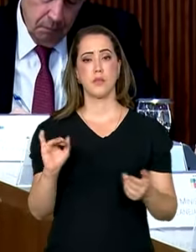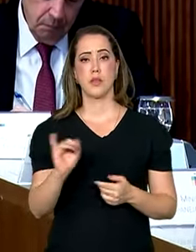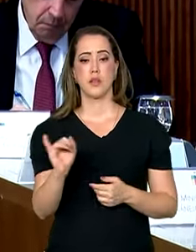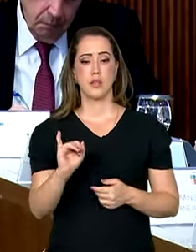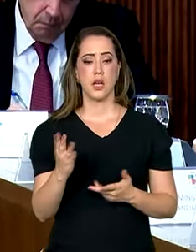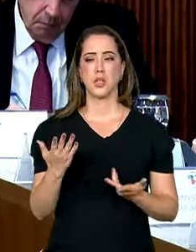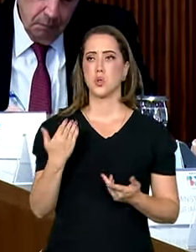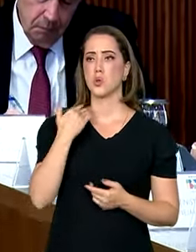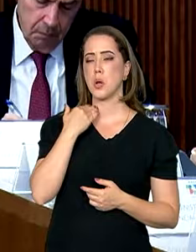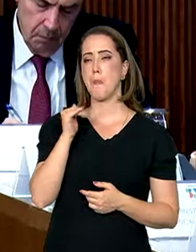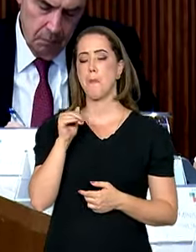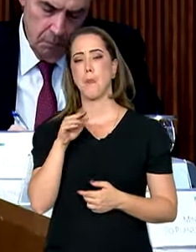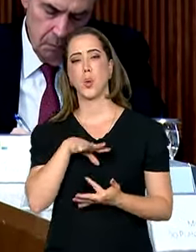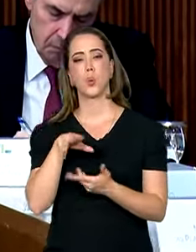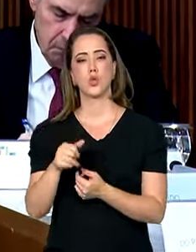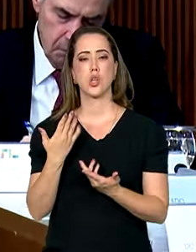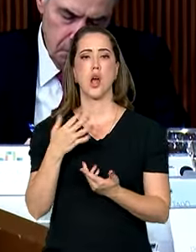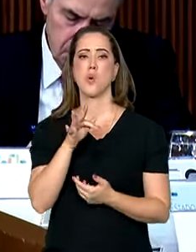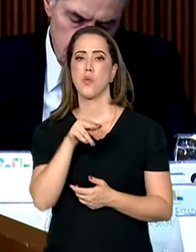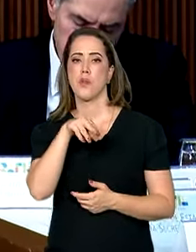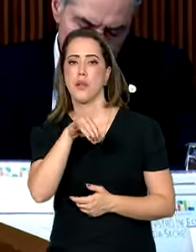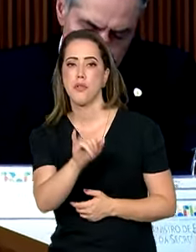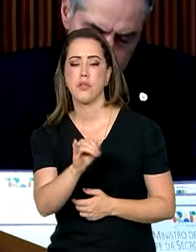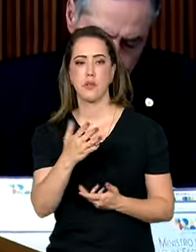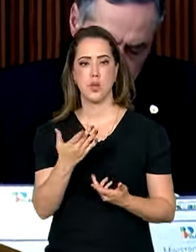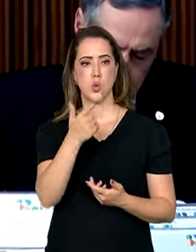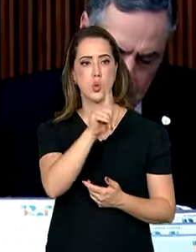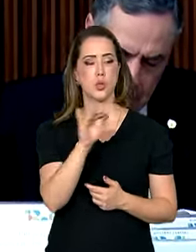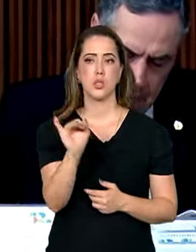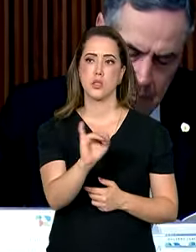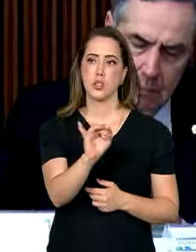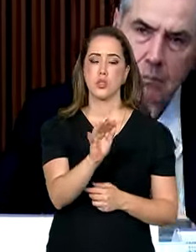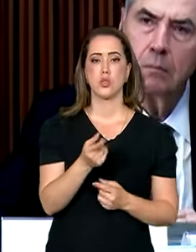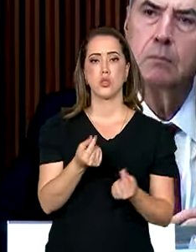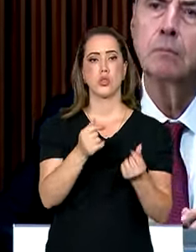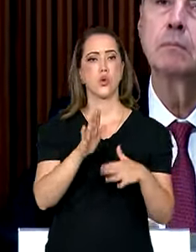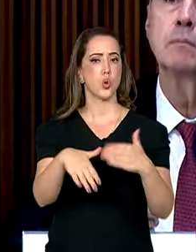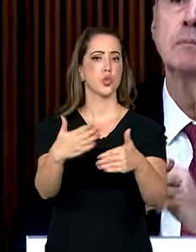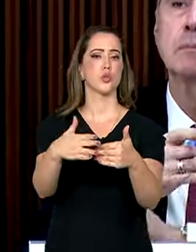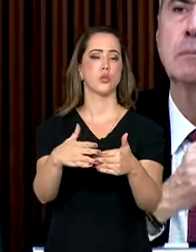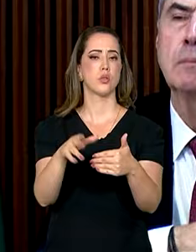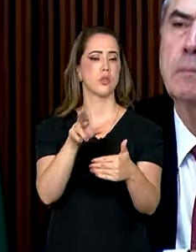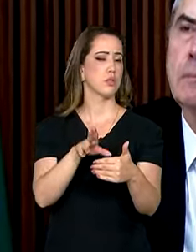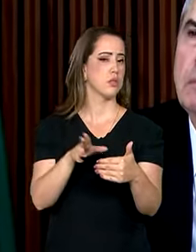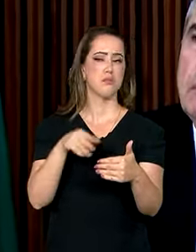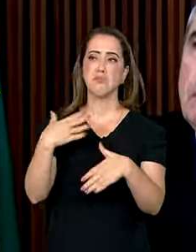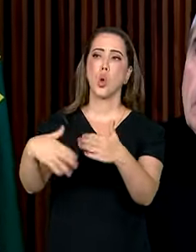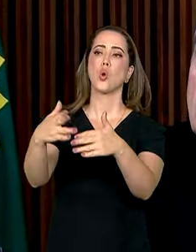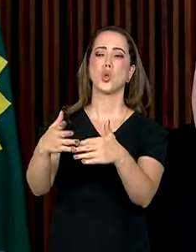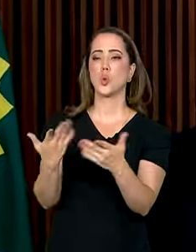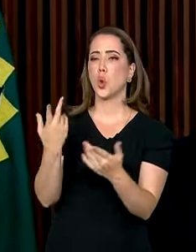Wood do Banco Mundial FMI E tantas outras instituições financeiras continue funcionando como se nada